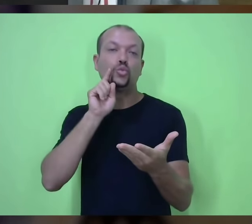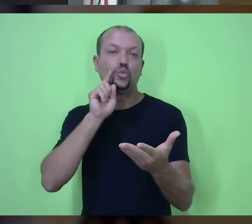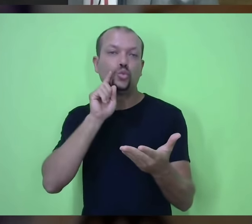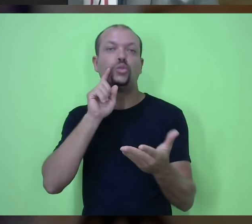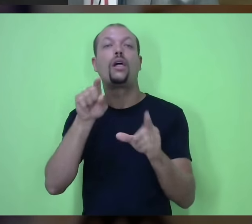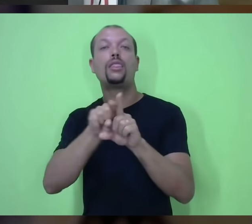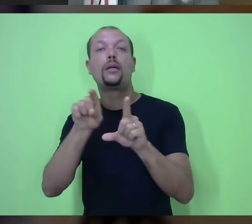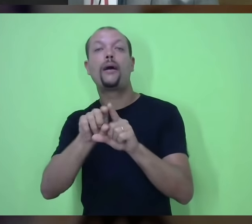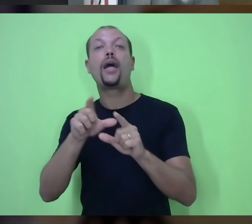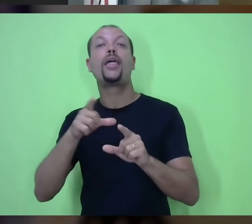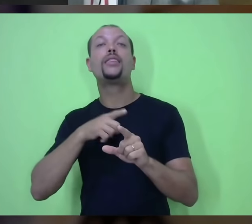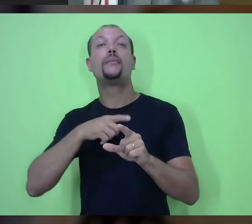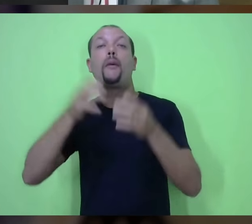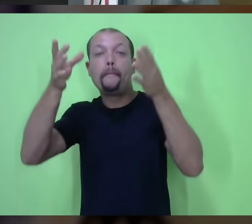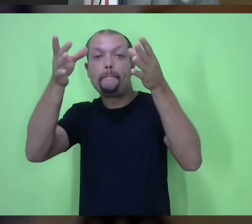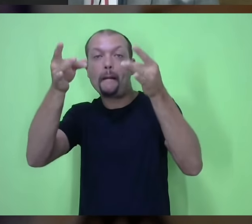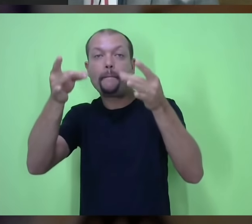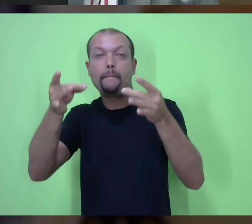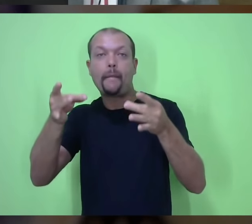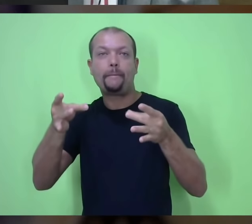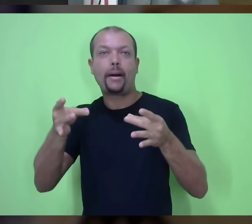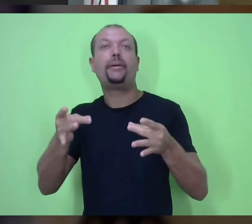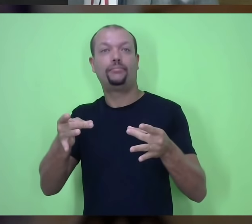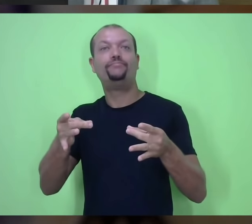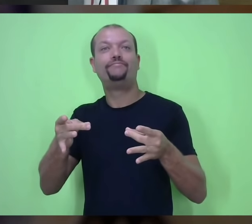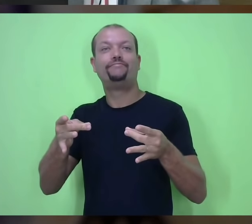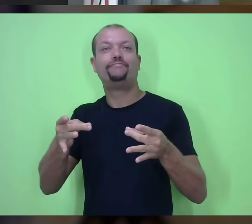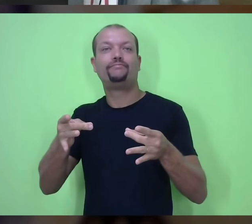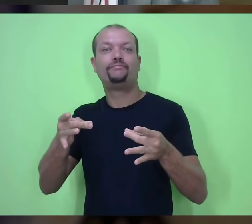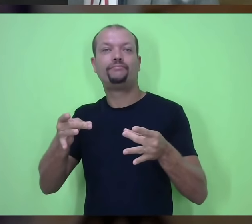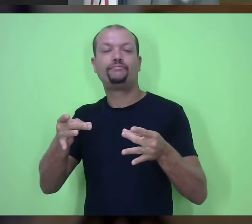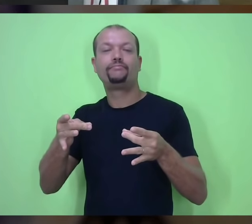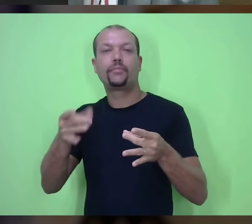nós temos também a autodescrição para os nossos